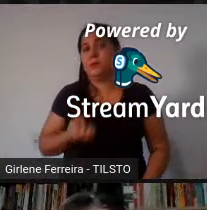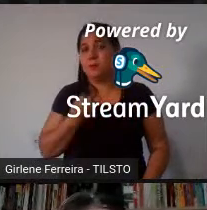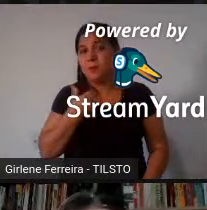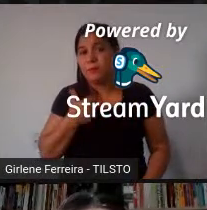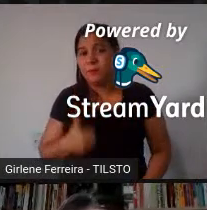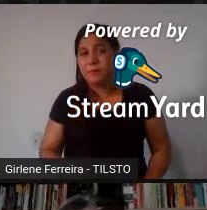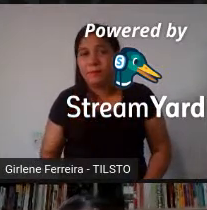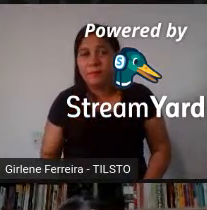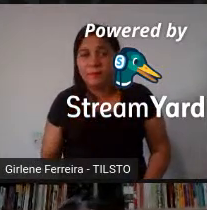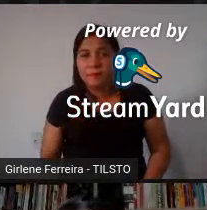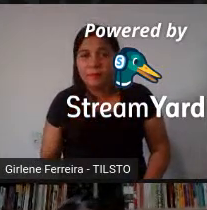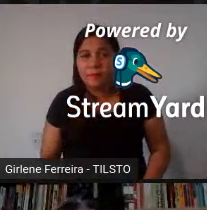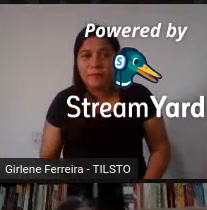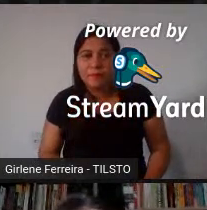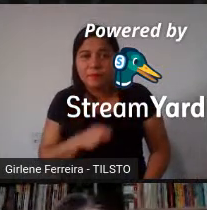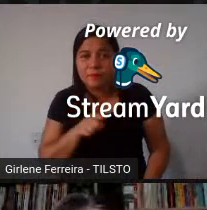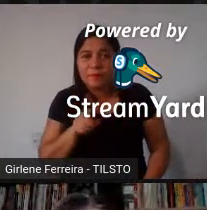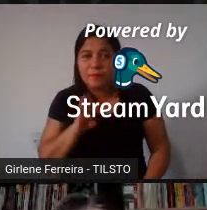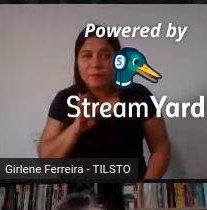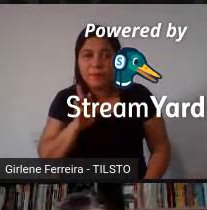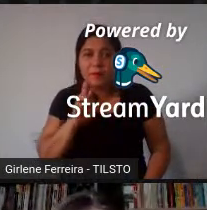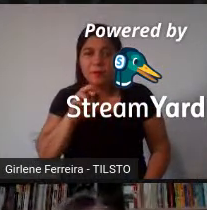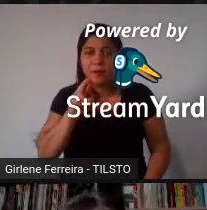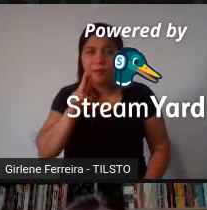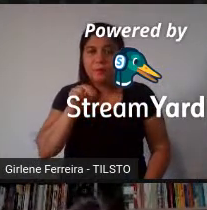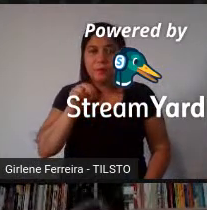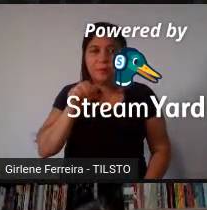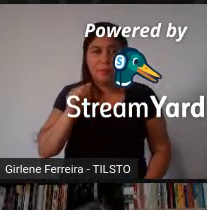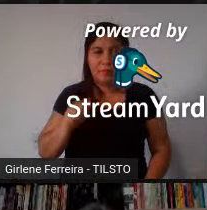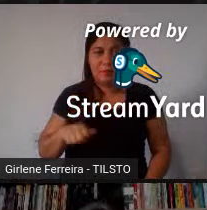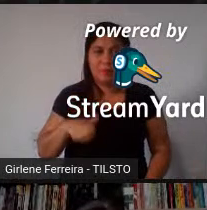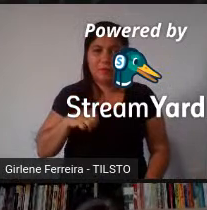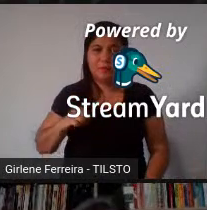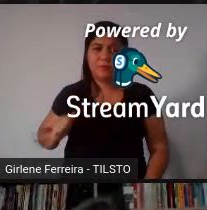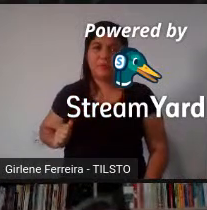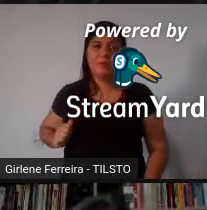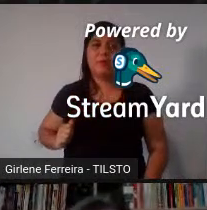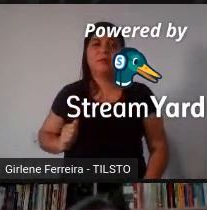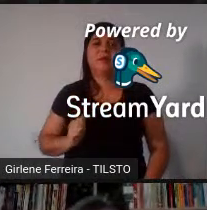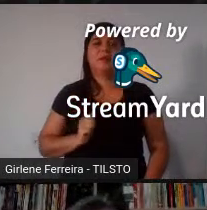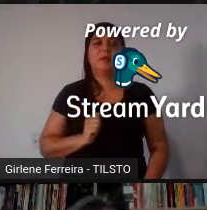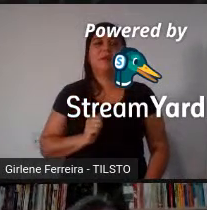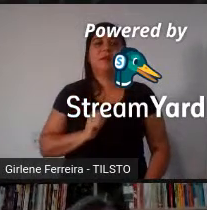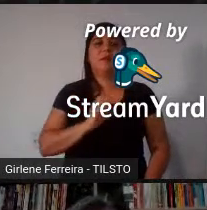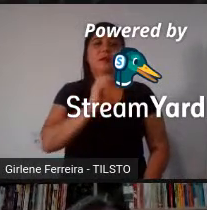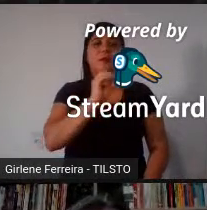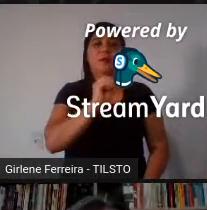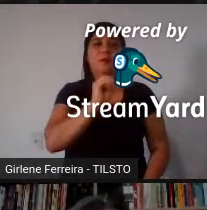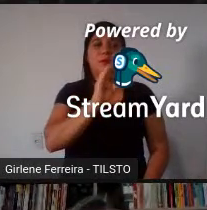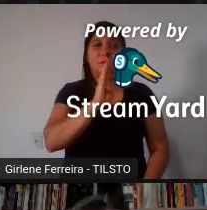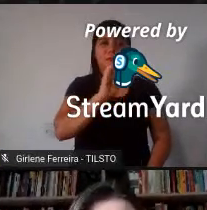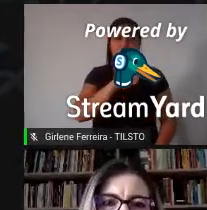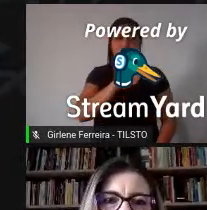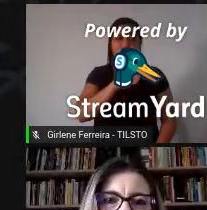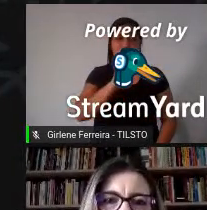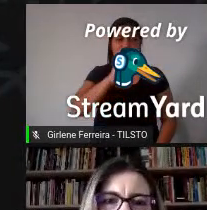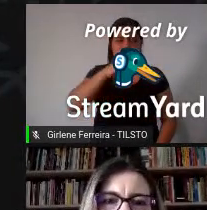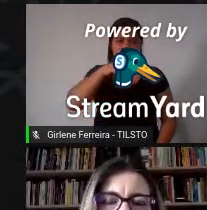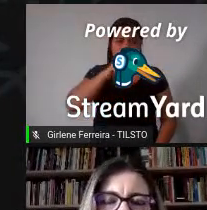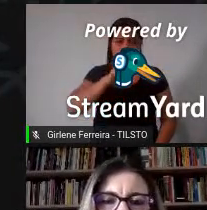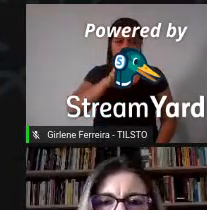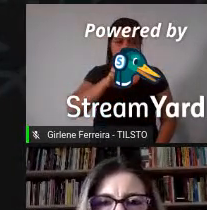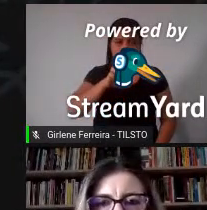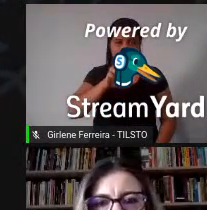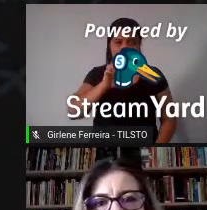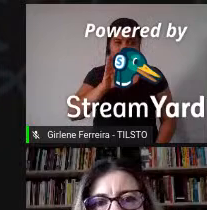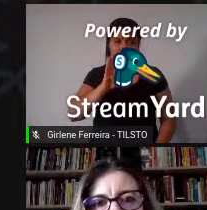Bruna, quer falar? Eu sou bolsista da UBMEP, eu fui medalhista no passado, então eu acabei ganhando essa bolsa por conta de